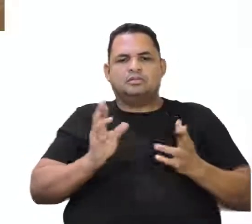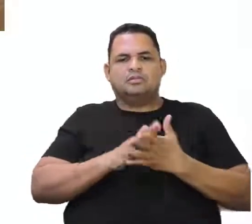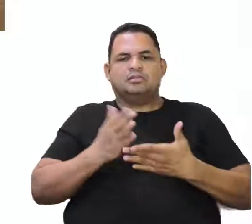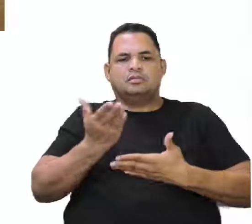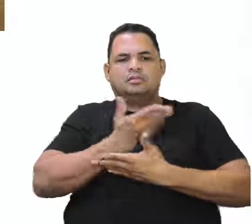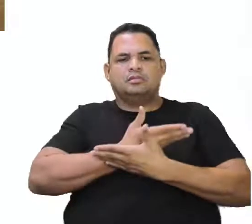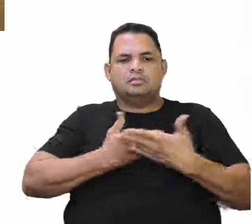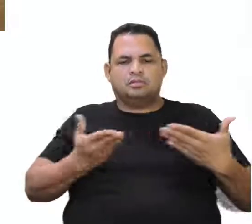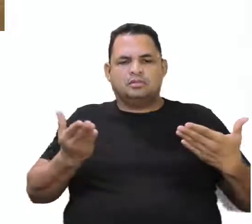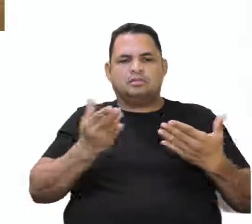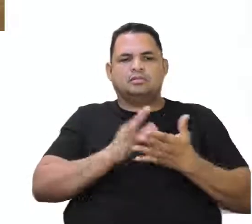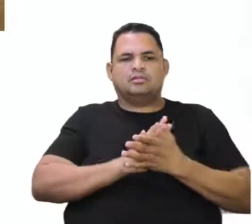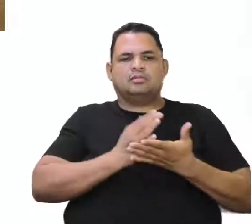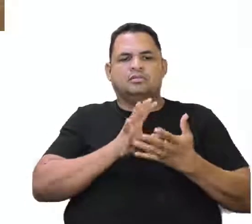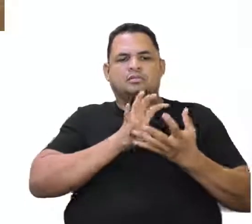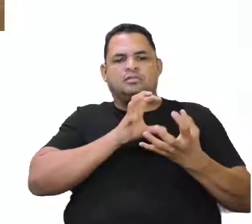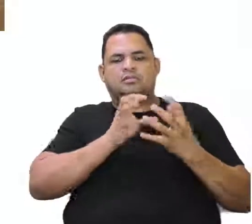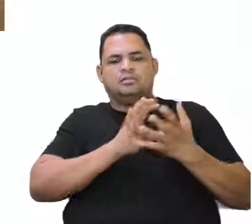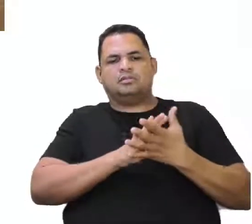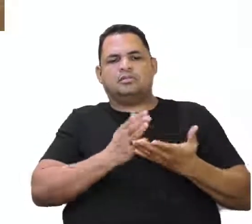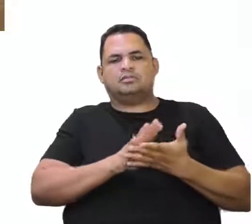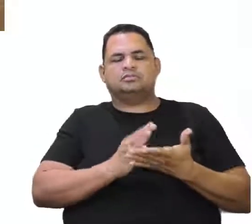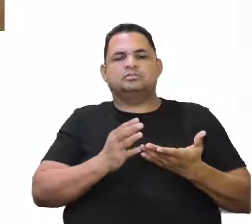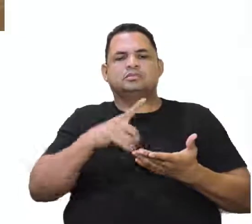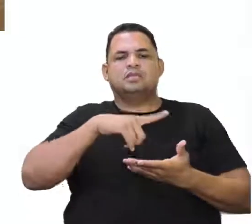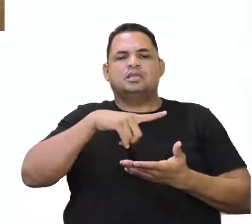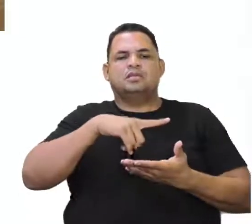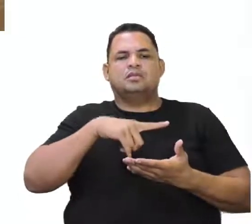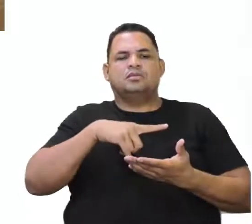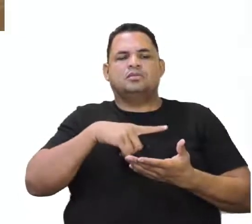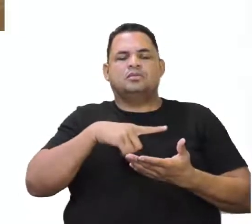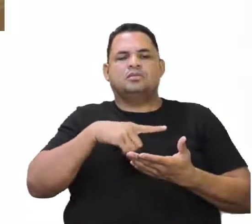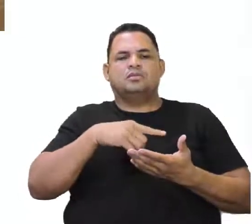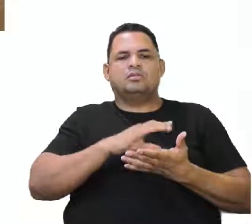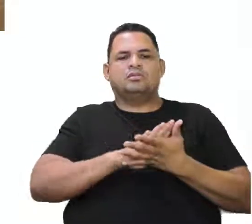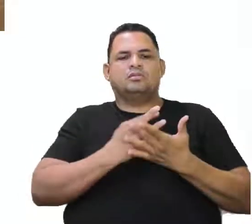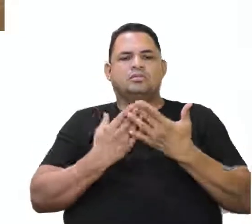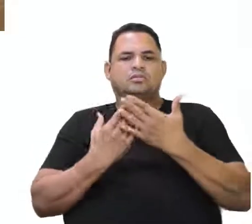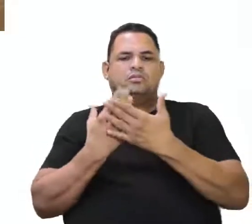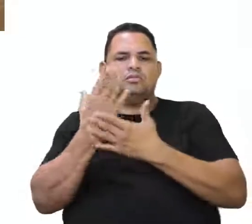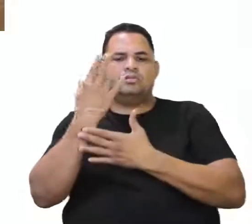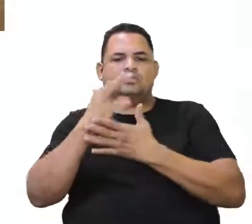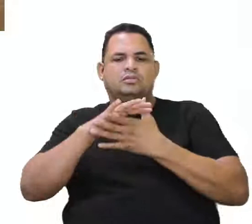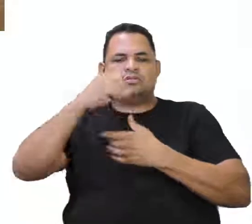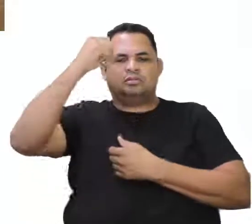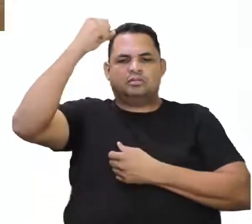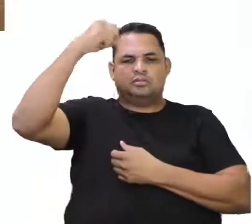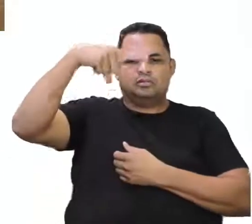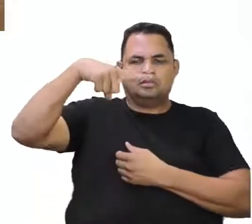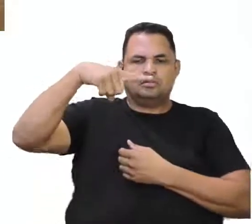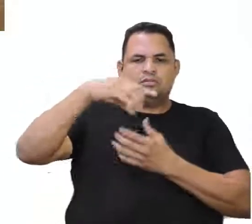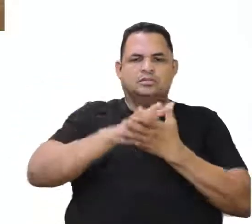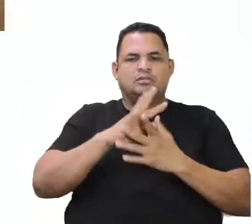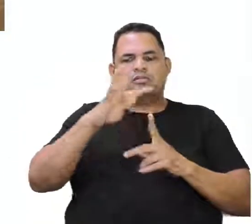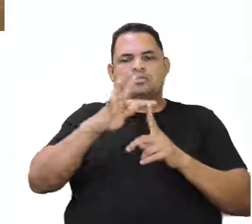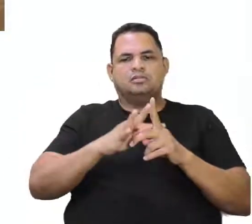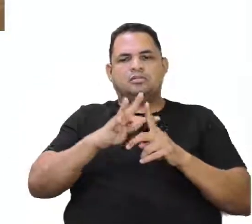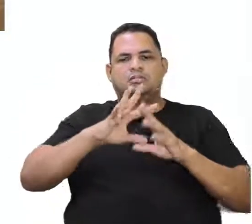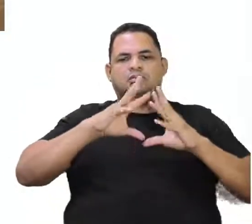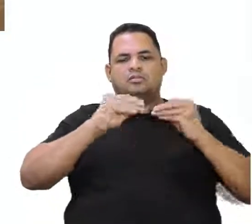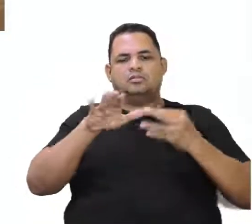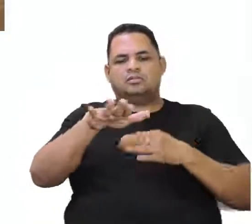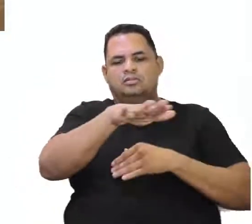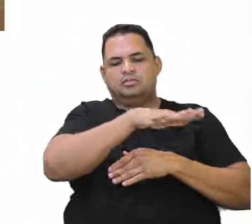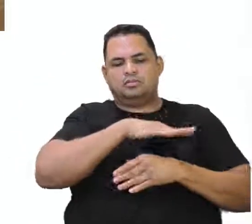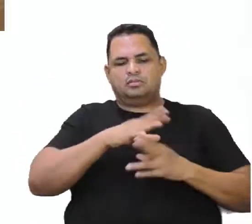animais herbívoros, os predadores, e nós temos aí gases, luminosidade, temperatura,